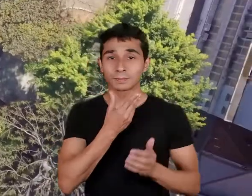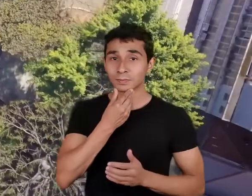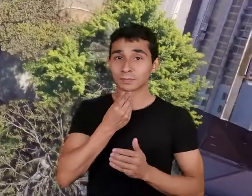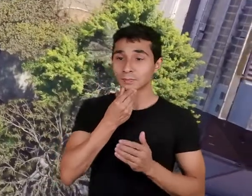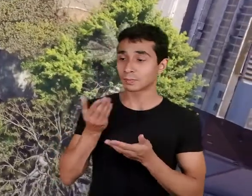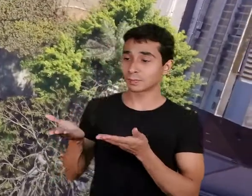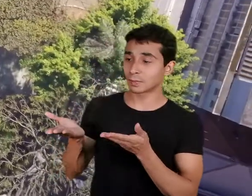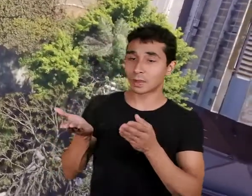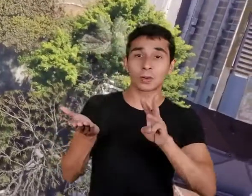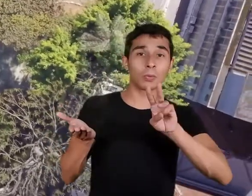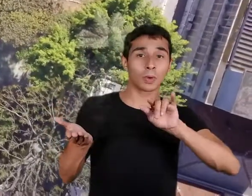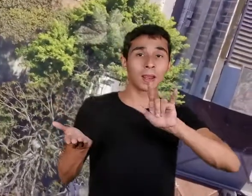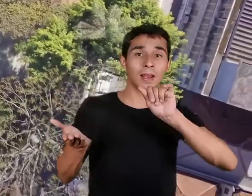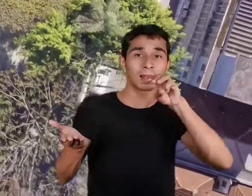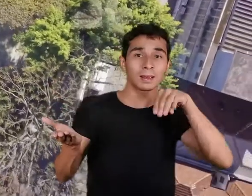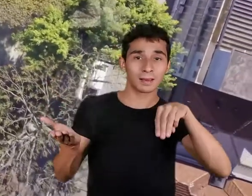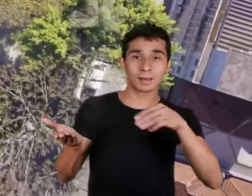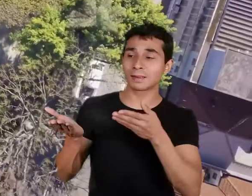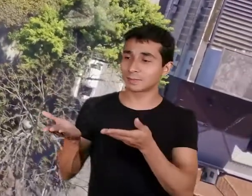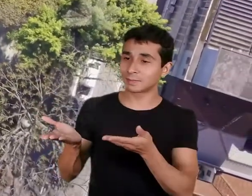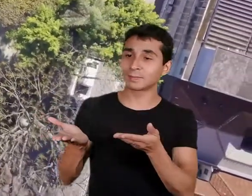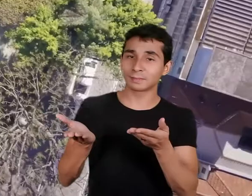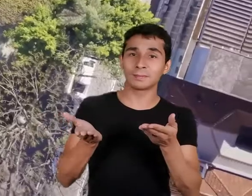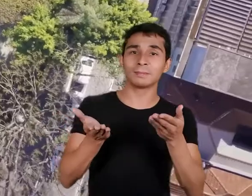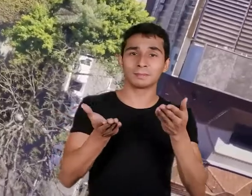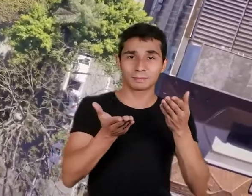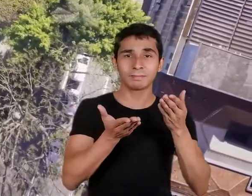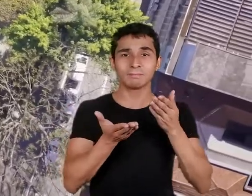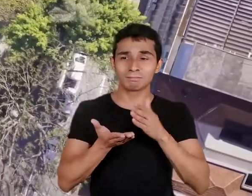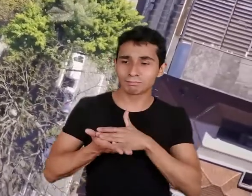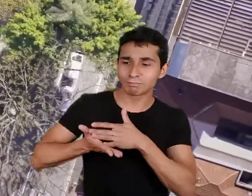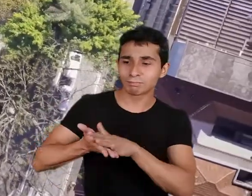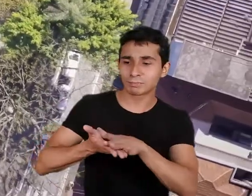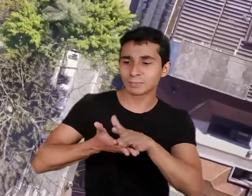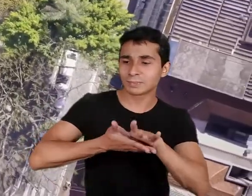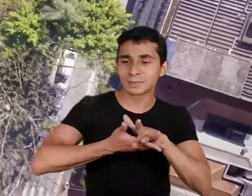Ele o William do